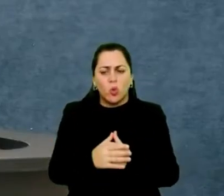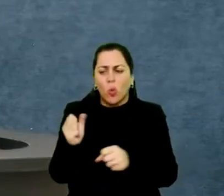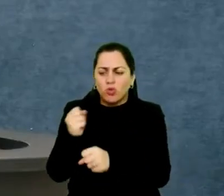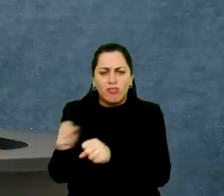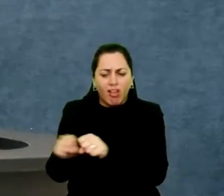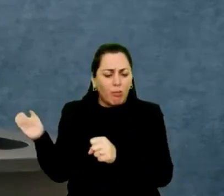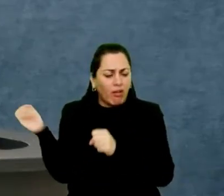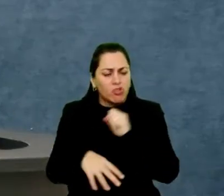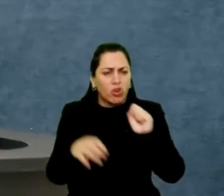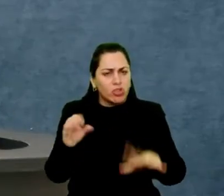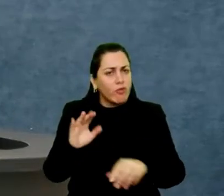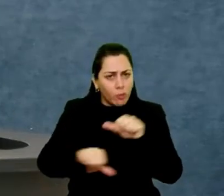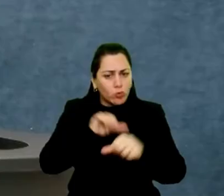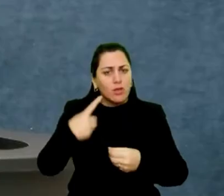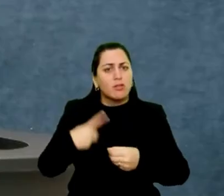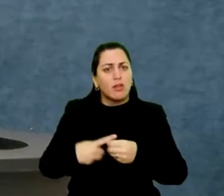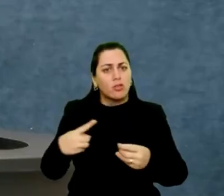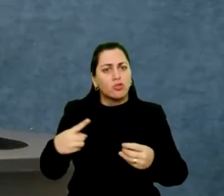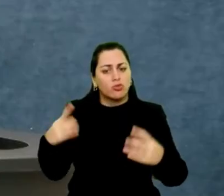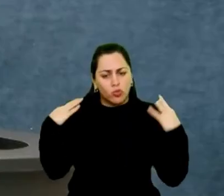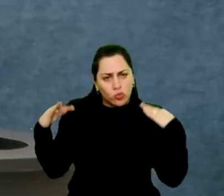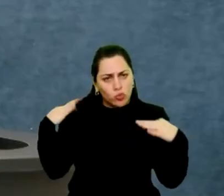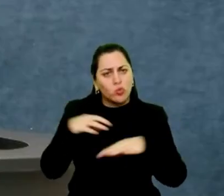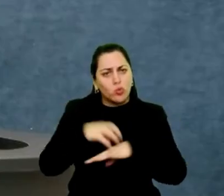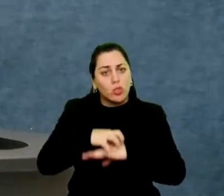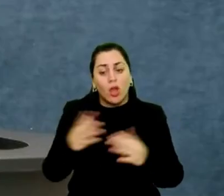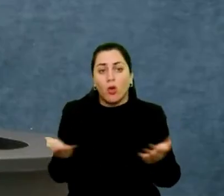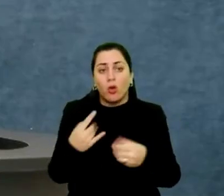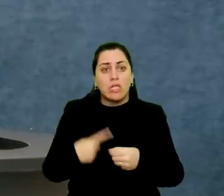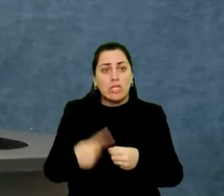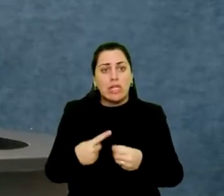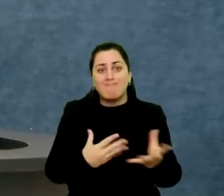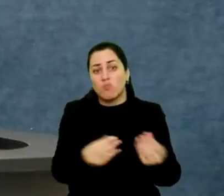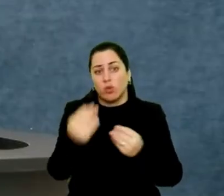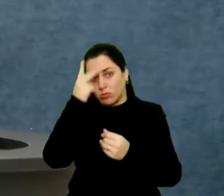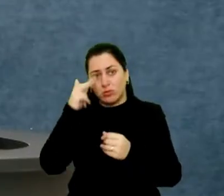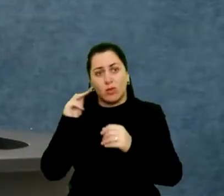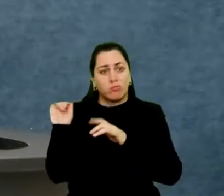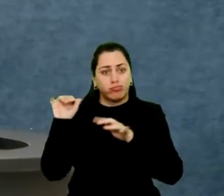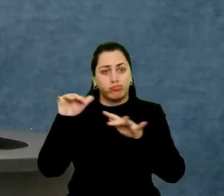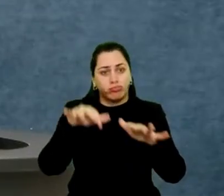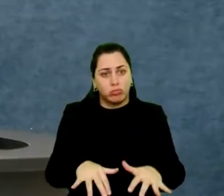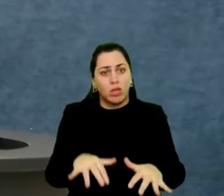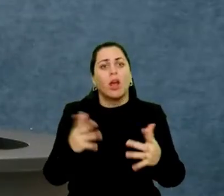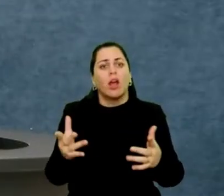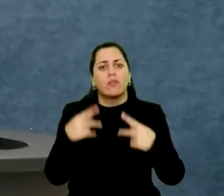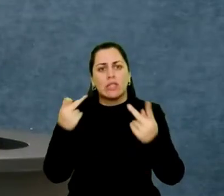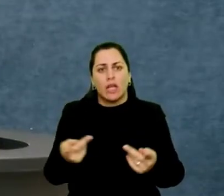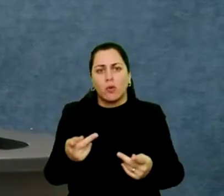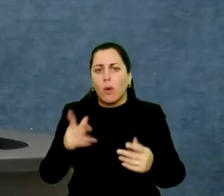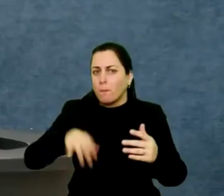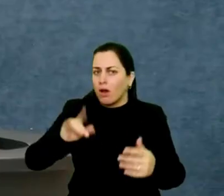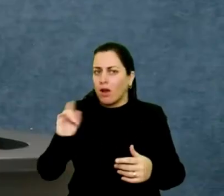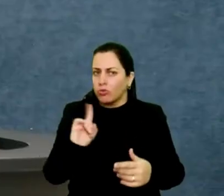construção. Vamos transformar essa cidade numa cidade turística? Hoje Brotas está lotada de parques. E eu fui lá, e não é barato para